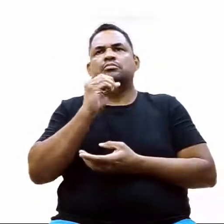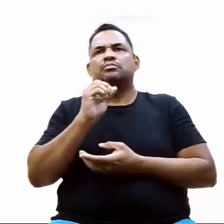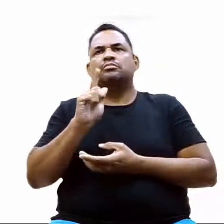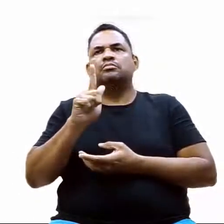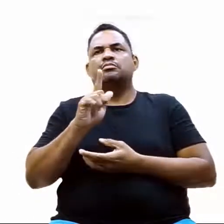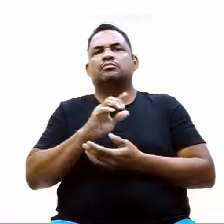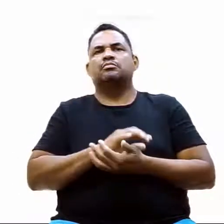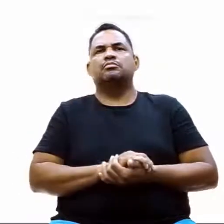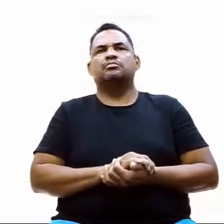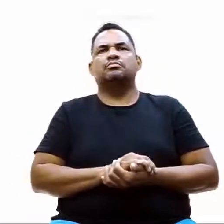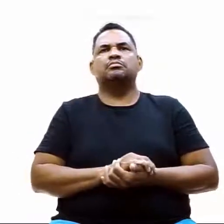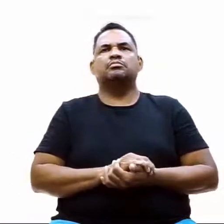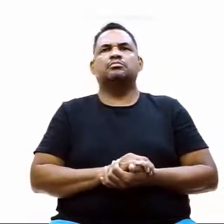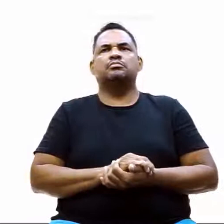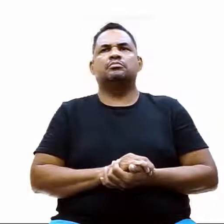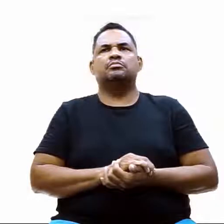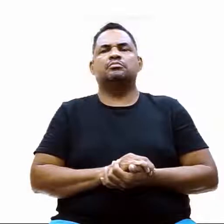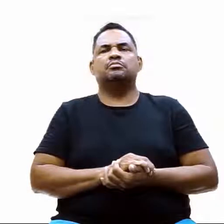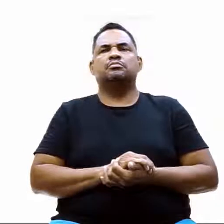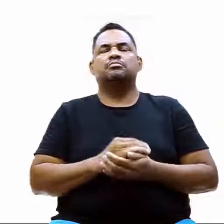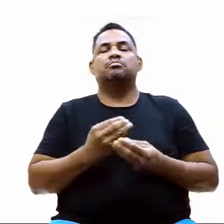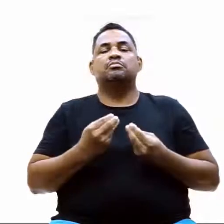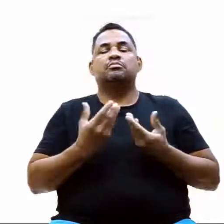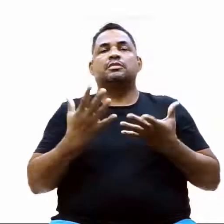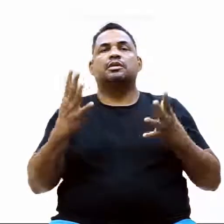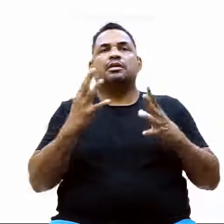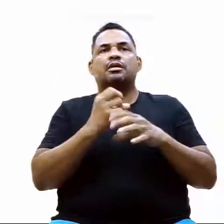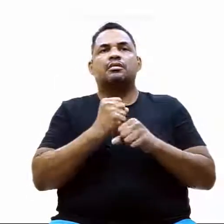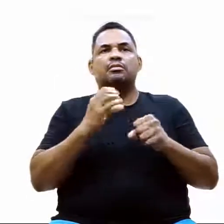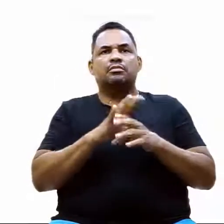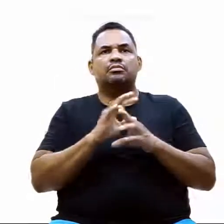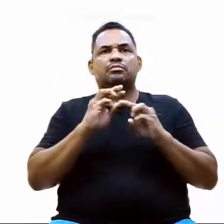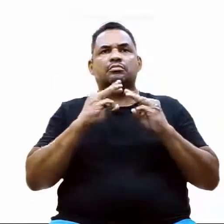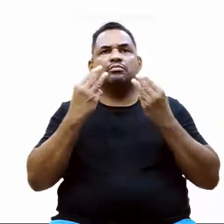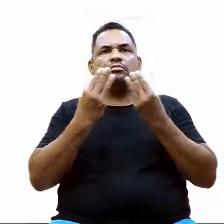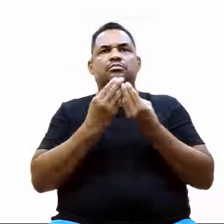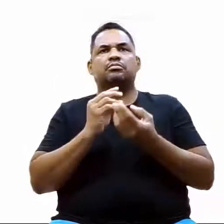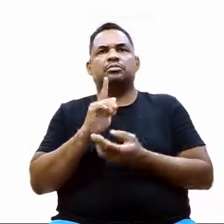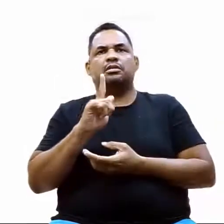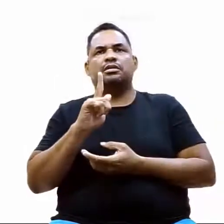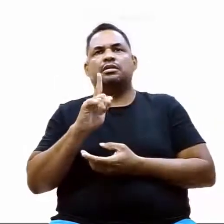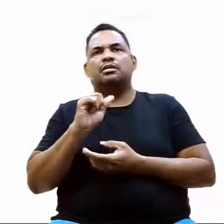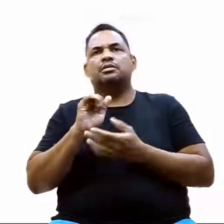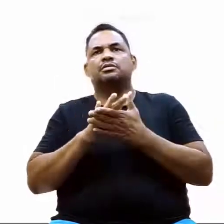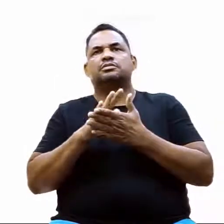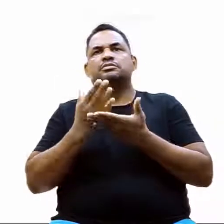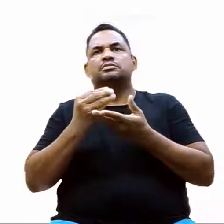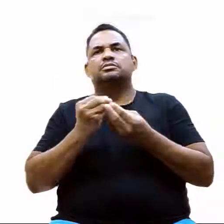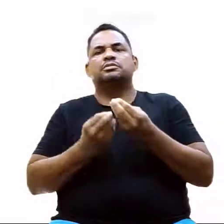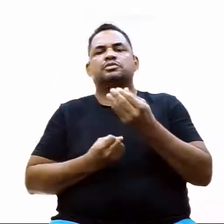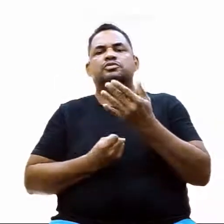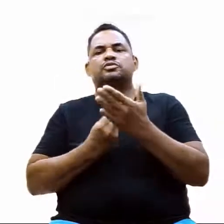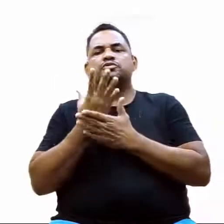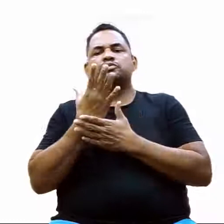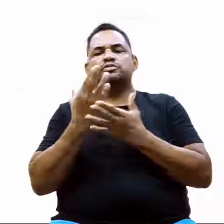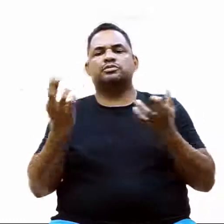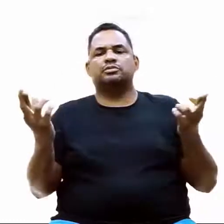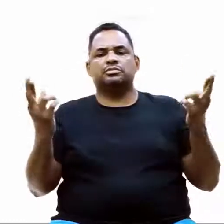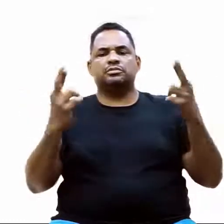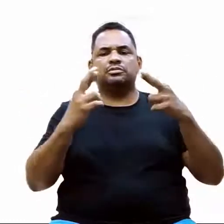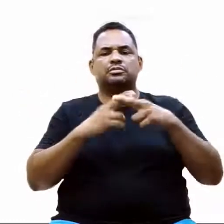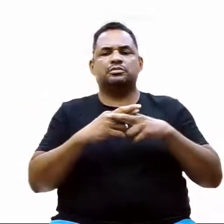gramas, pede-se calcular a massa do gás que se desprendeu na reação, quer dizer,